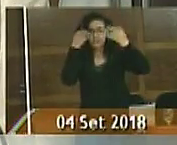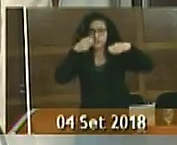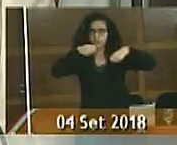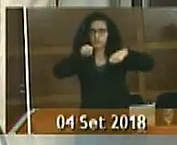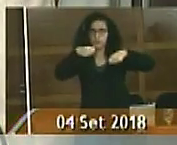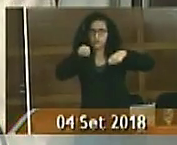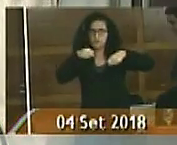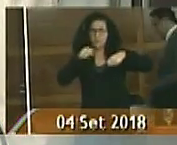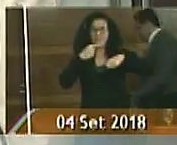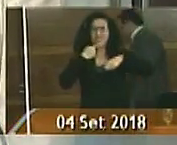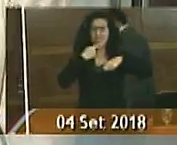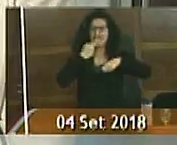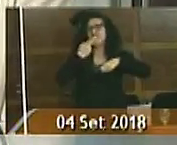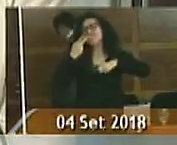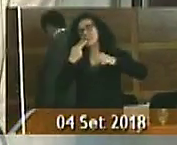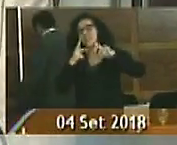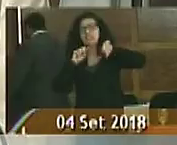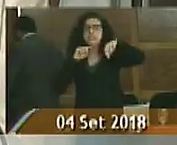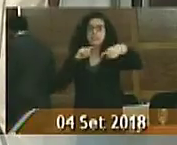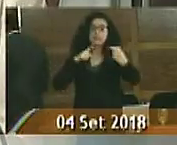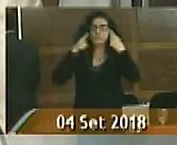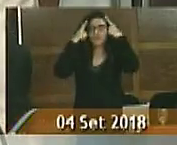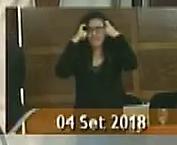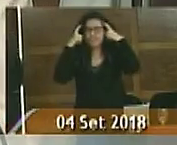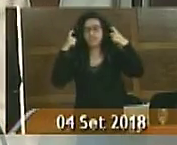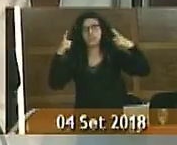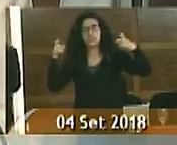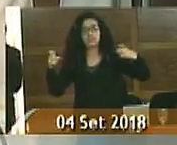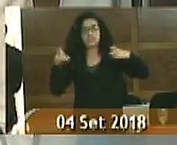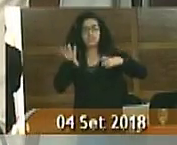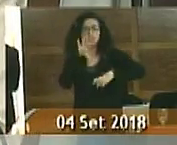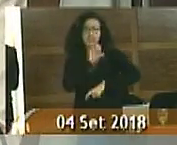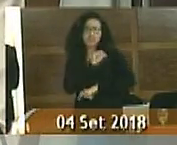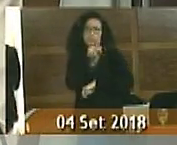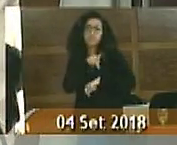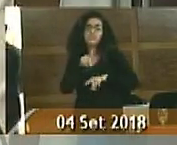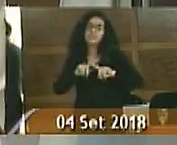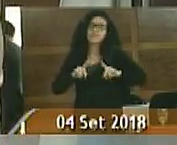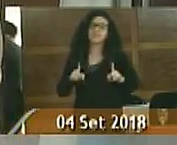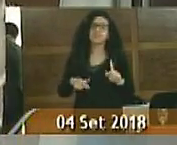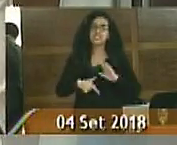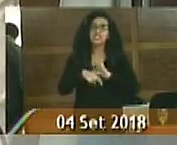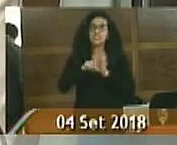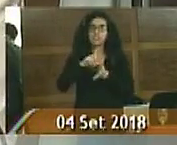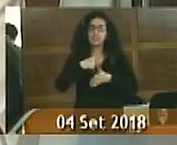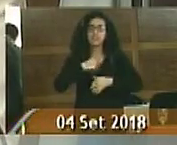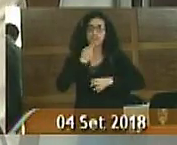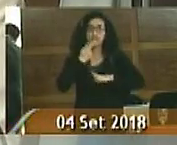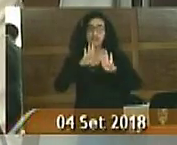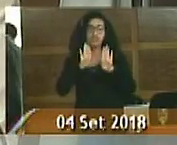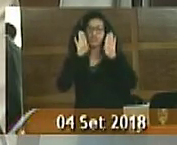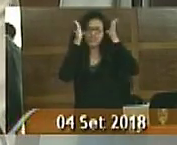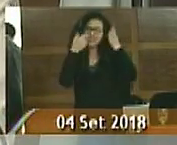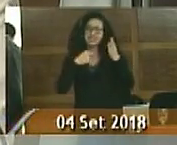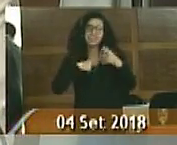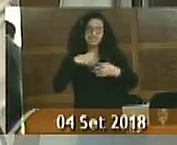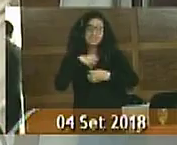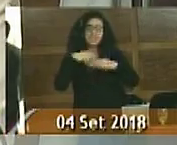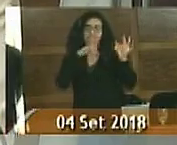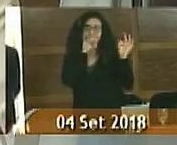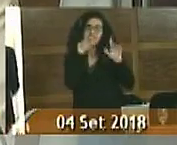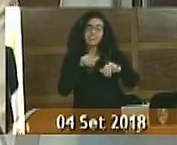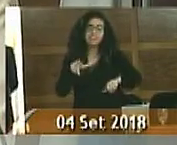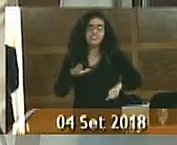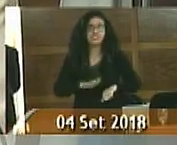falar um pouquinho de violência depois, vou falar um pouquinho de patriotismo, mas vou falar um pouquinho de evento que deixa um pouquinho mais feliz e traz um pouquinho